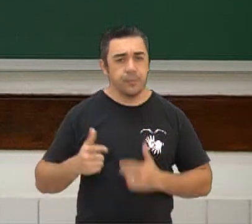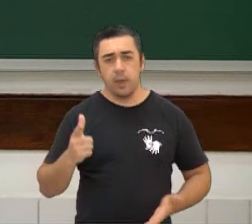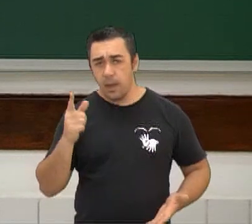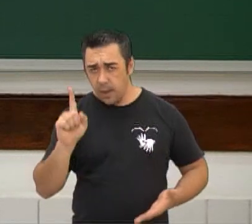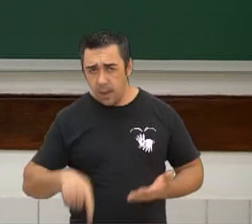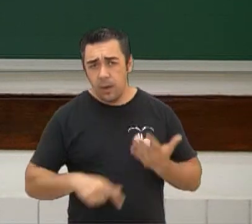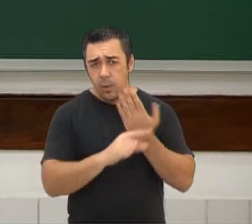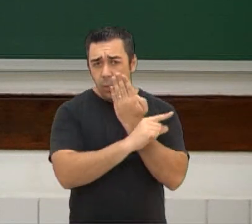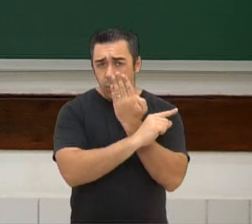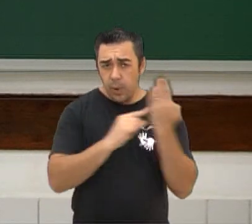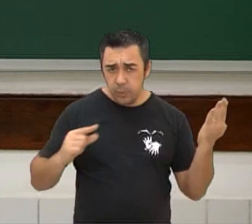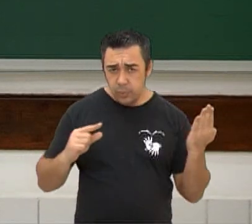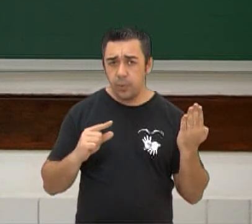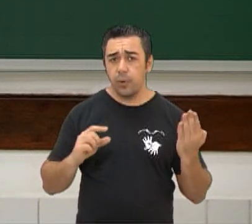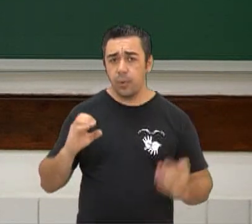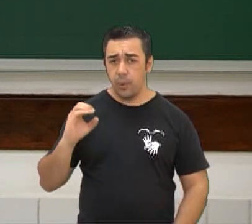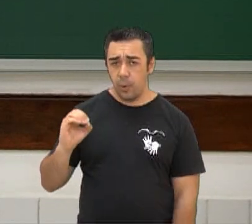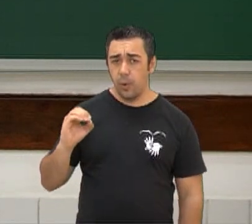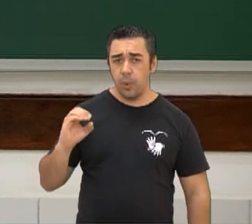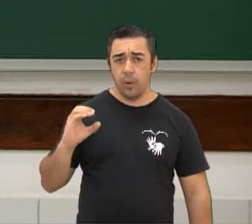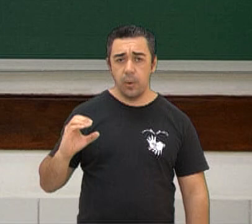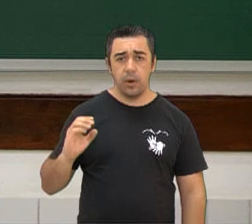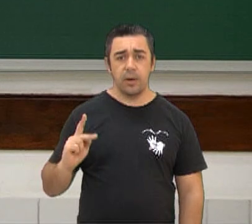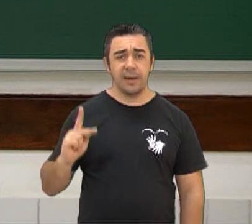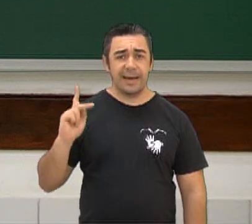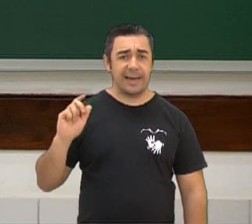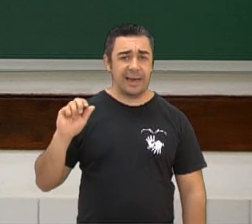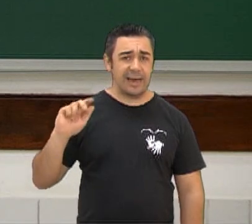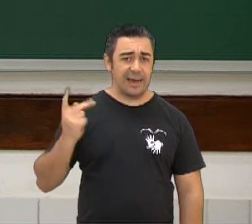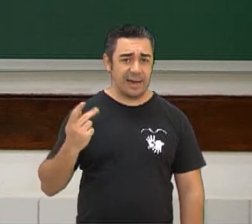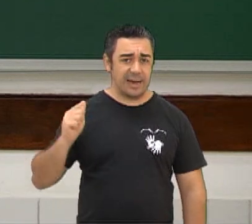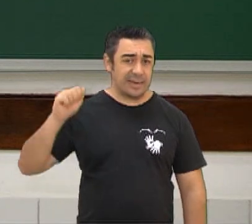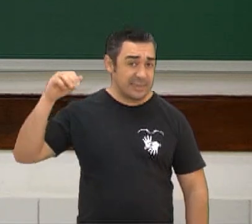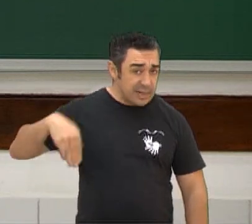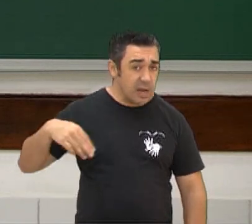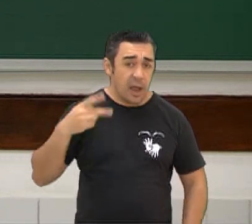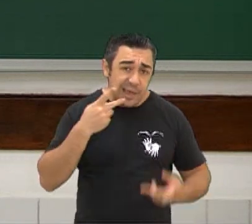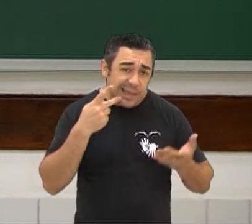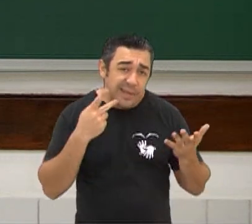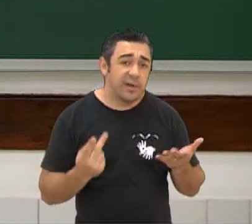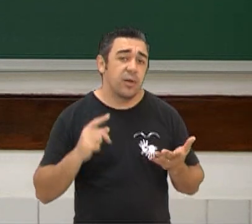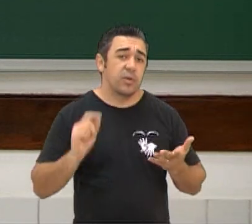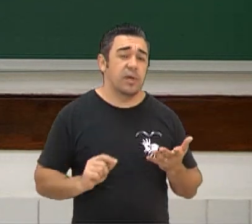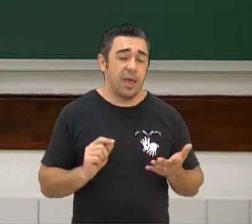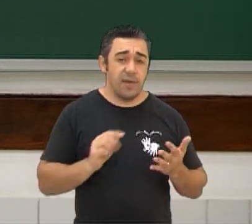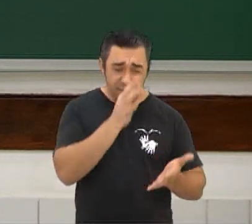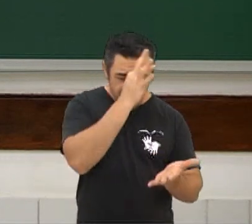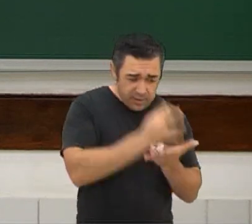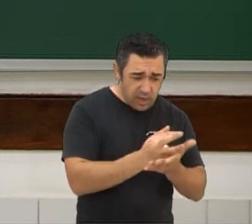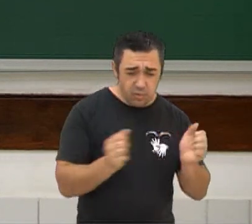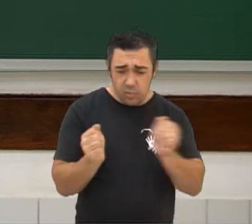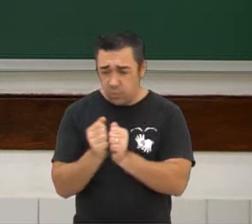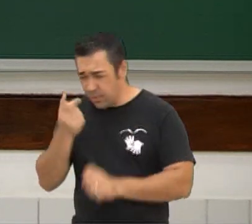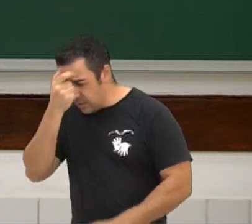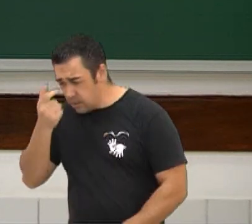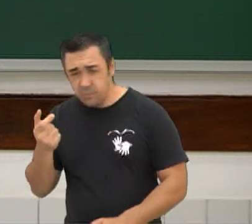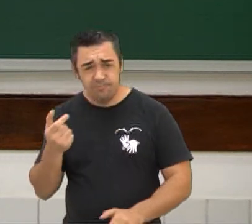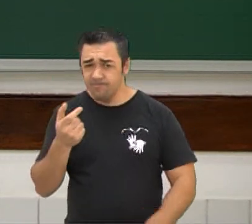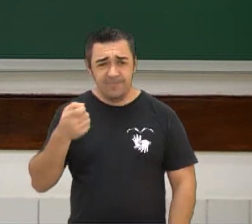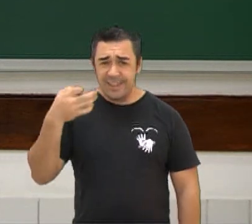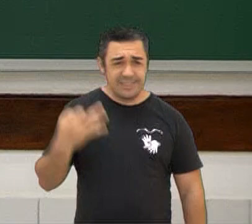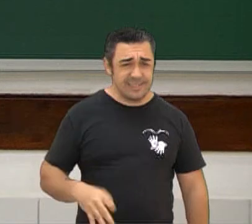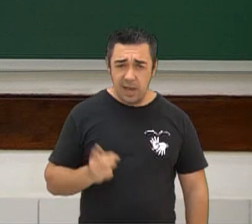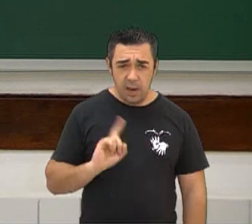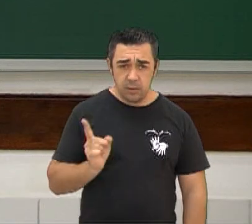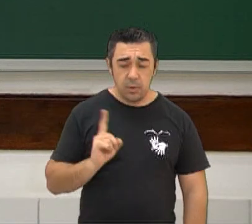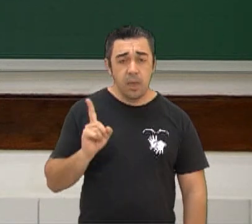está dizendo que esse negócio de juntar fé com razão não dá muito certo, que é o que a